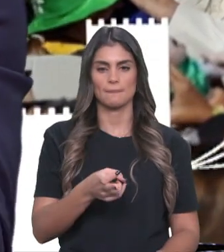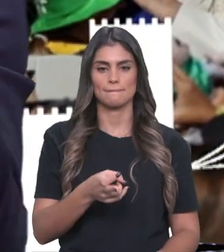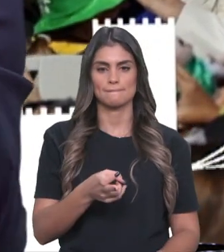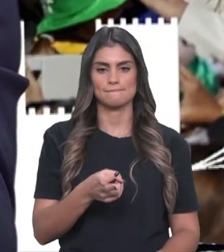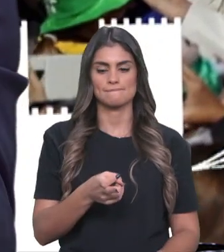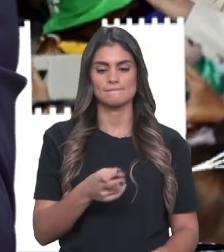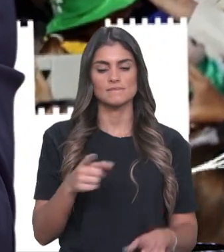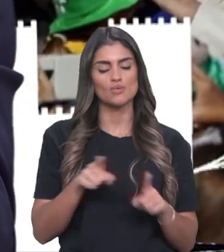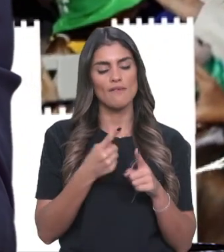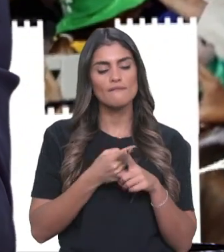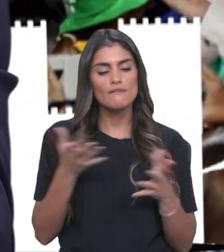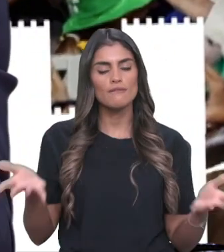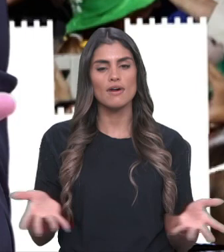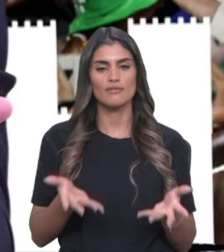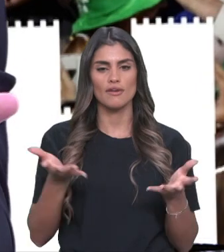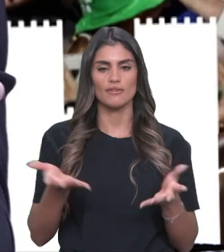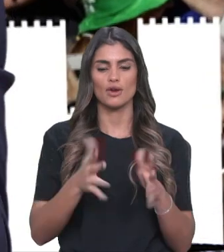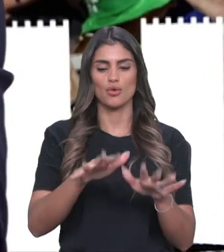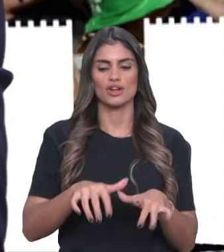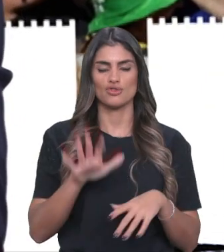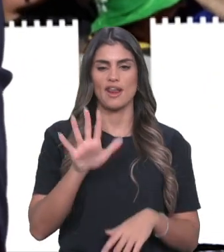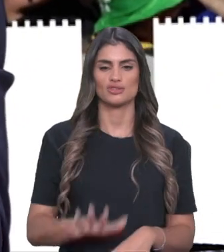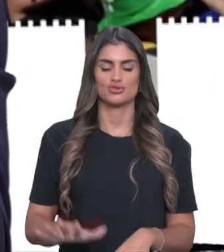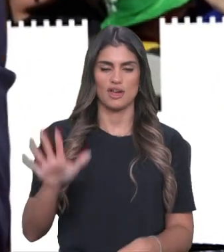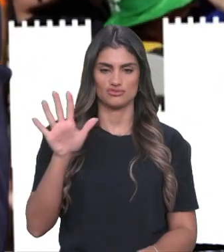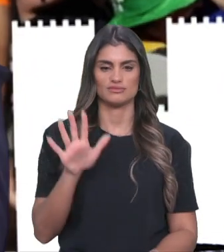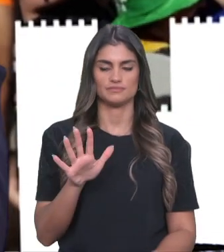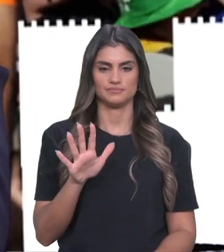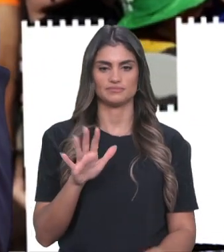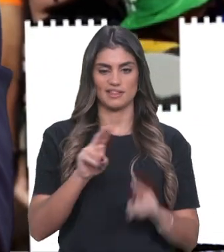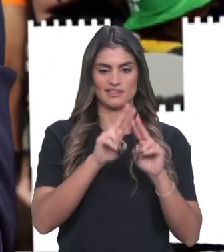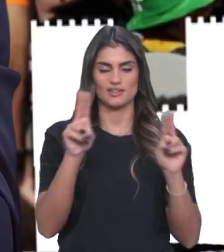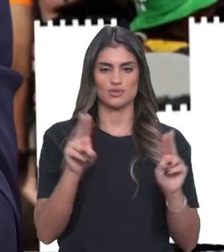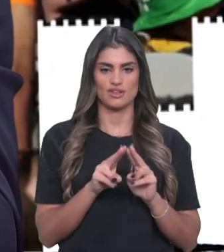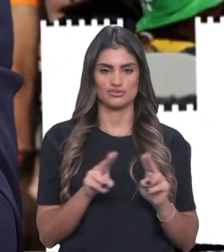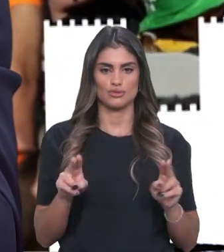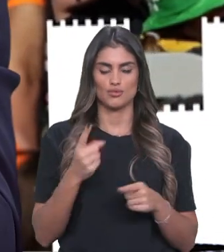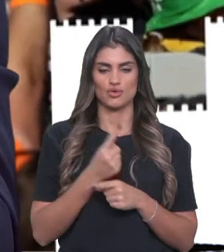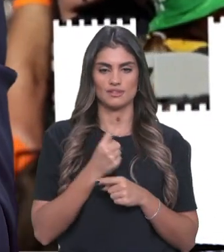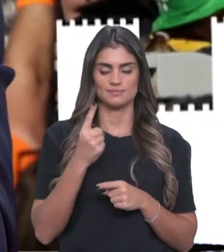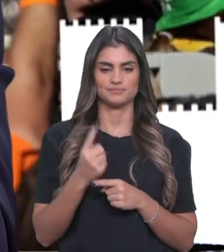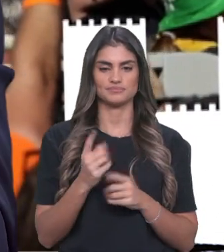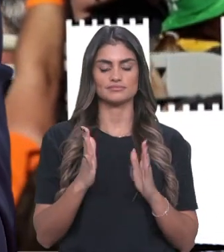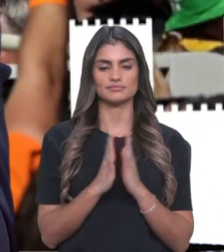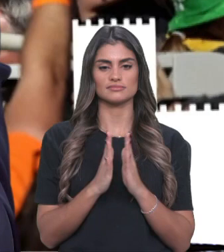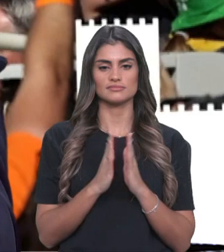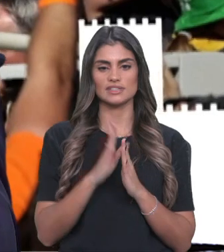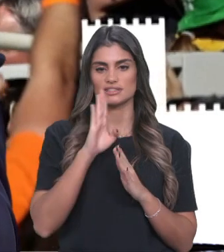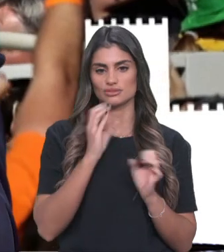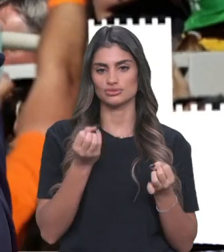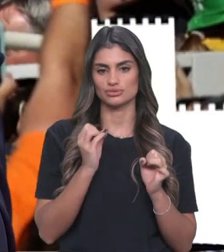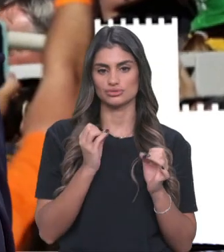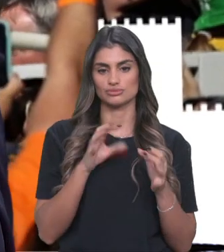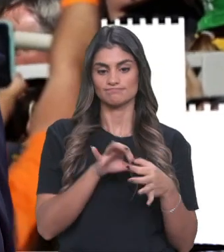encoraja na realização dos congressos nacionais, diocesanos e internacionais, porque a Igreja sem a Eucaristia não